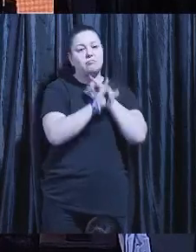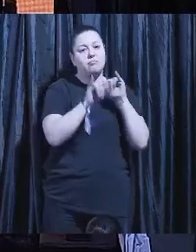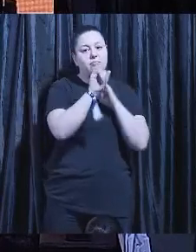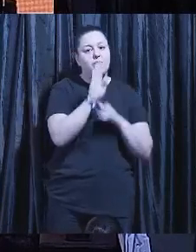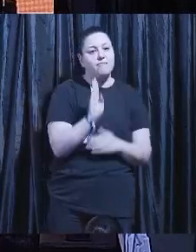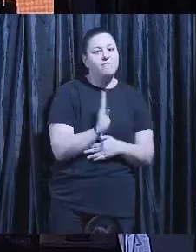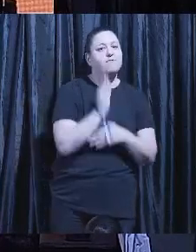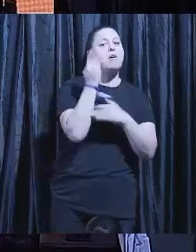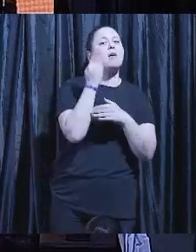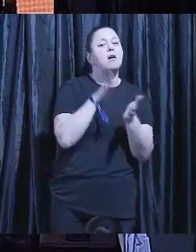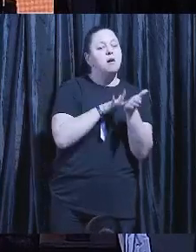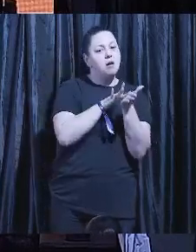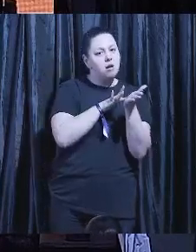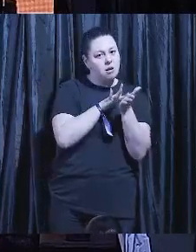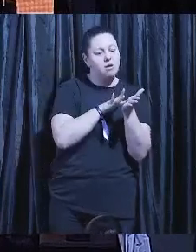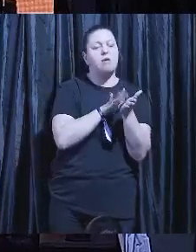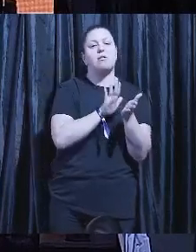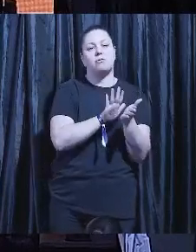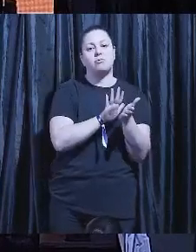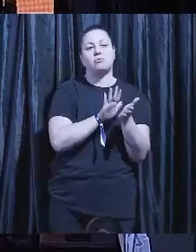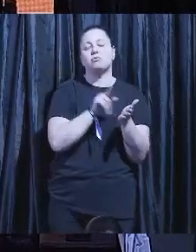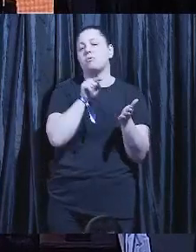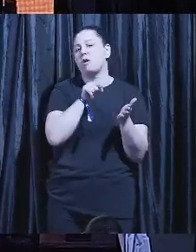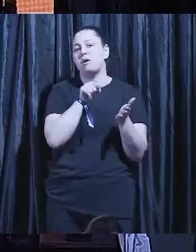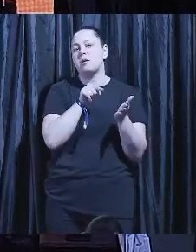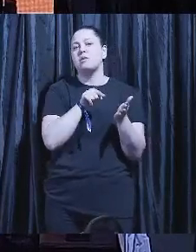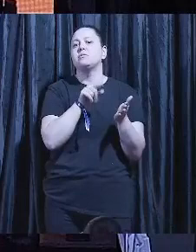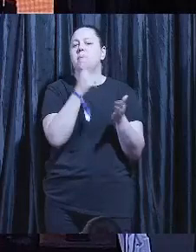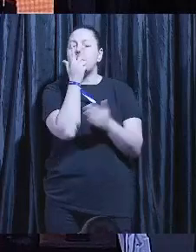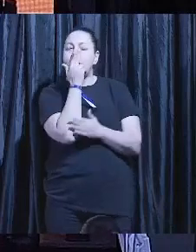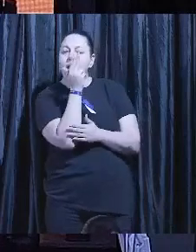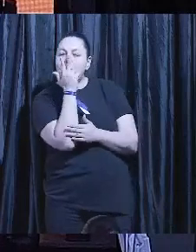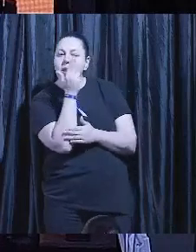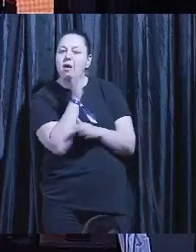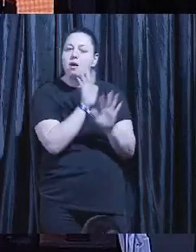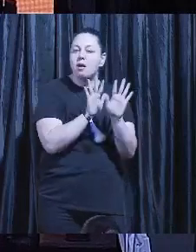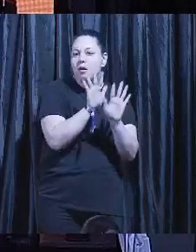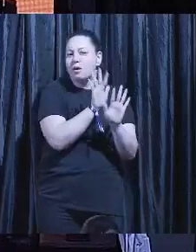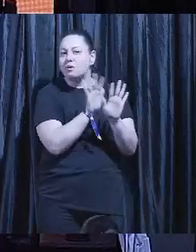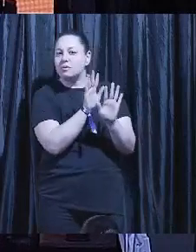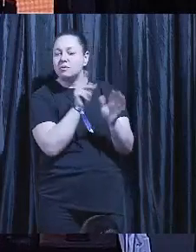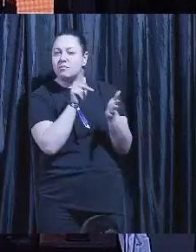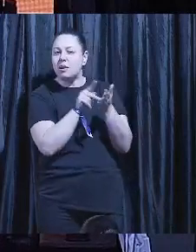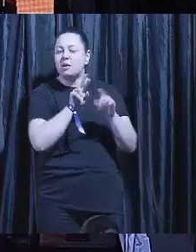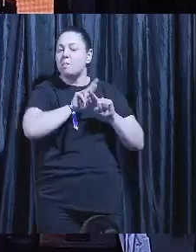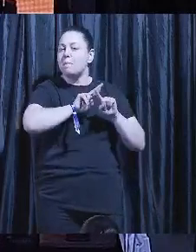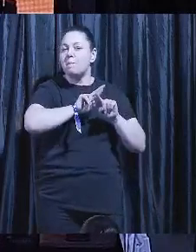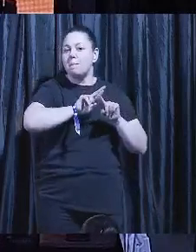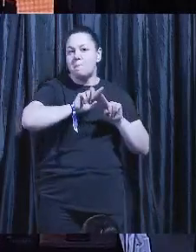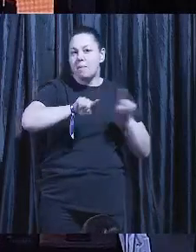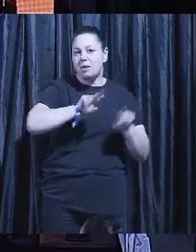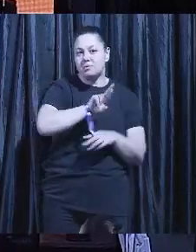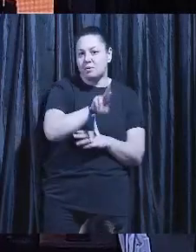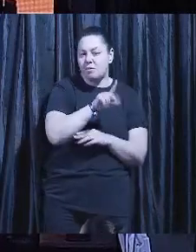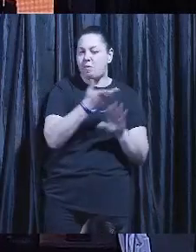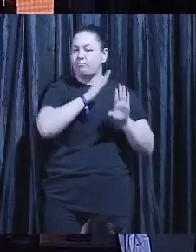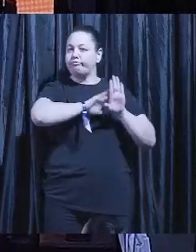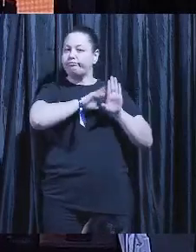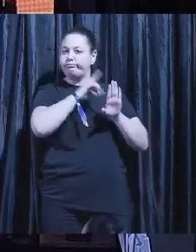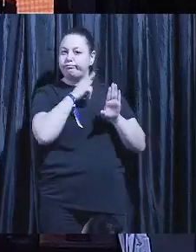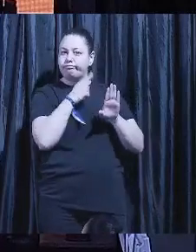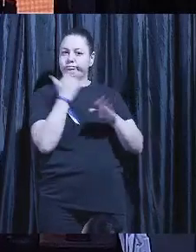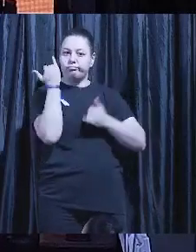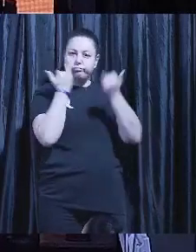processo de falsificação da notícia. É uma notícia que parece verdadeira, mas que traz informações